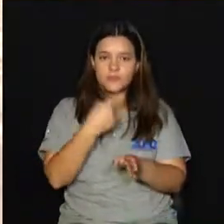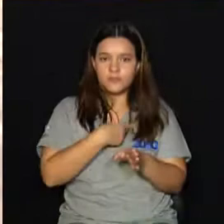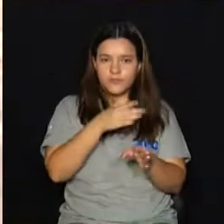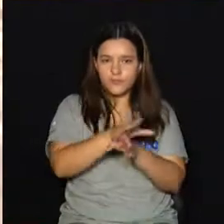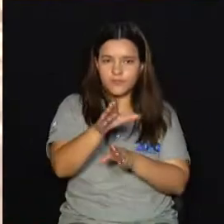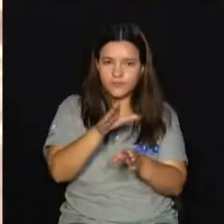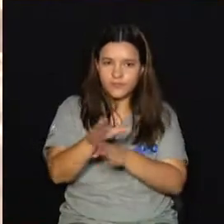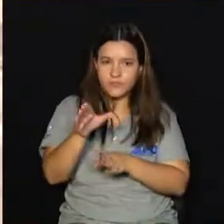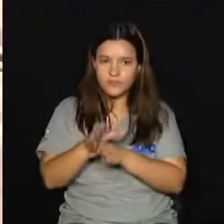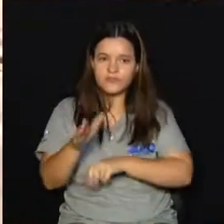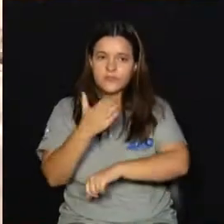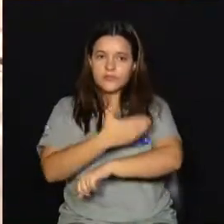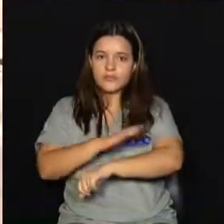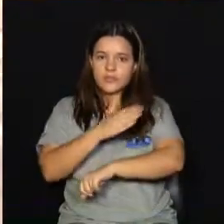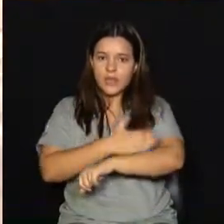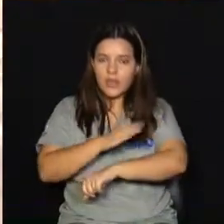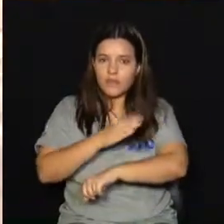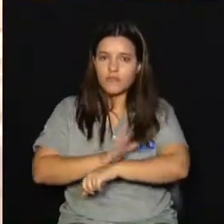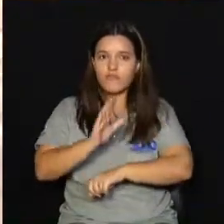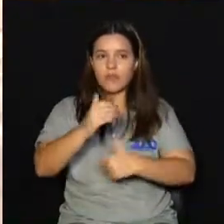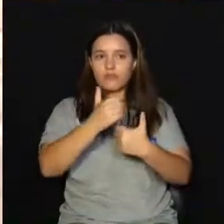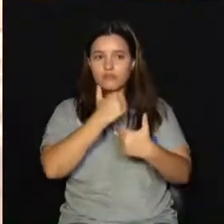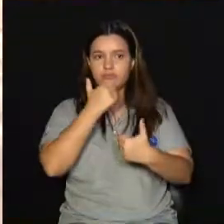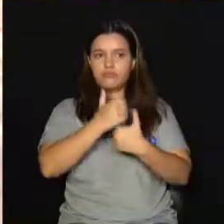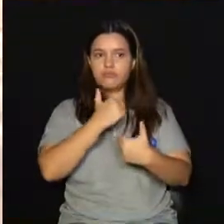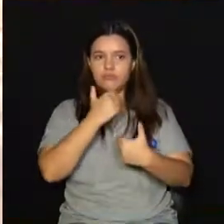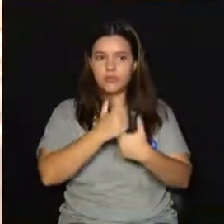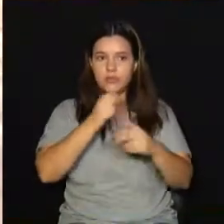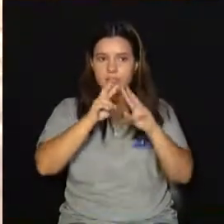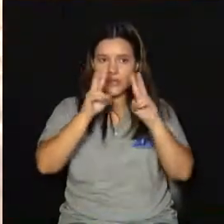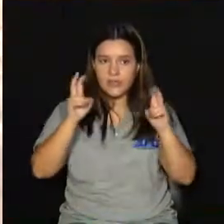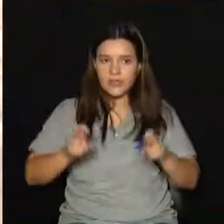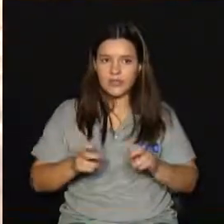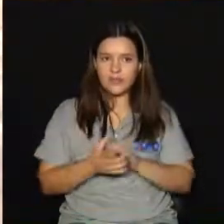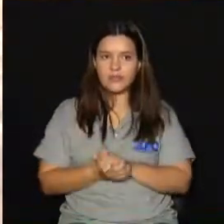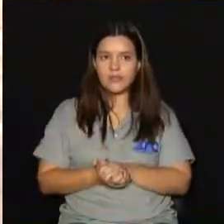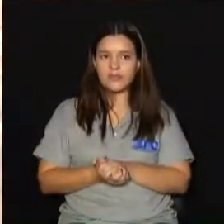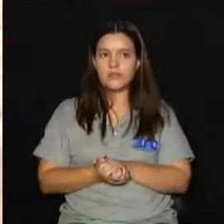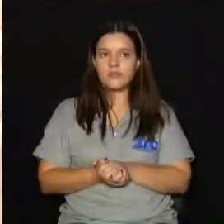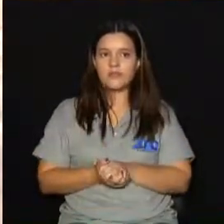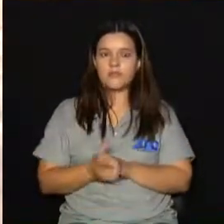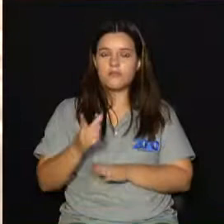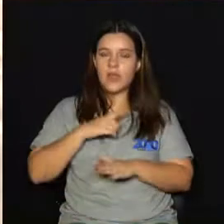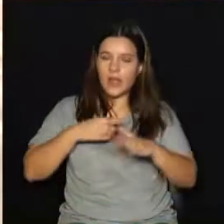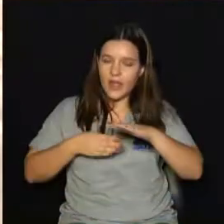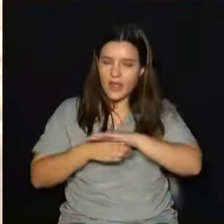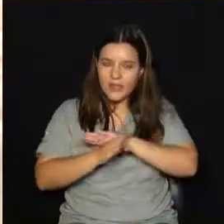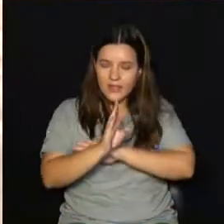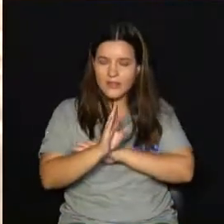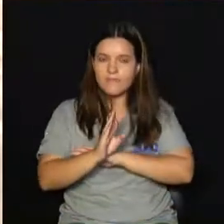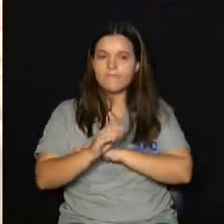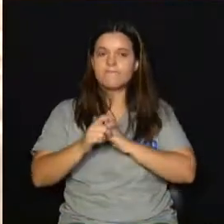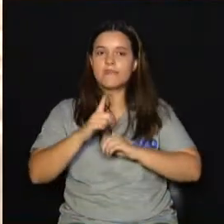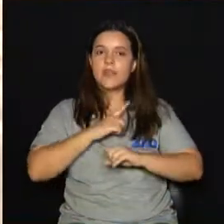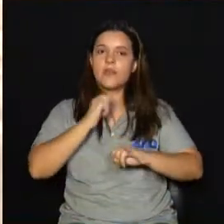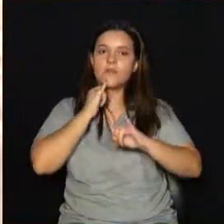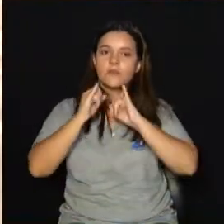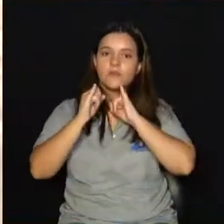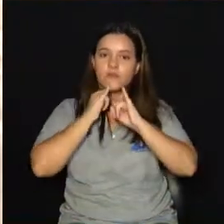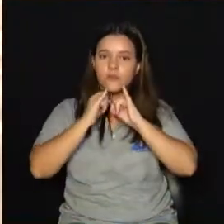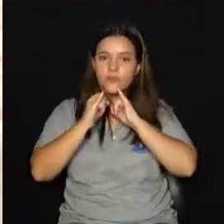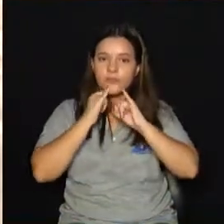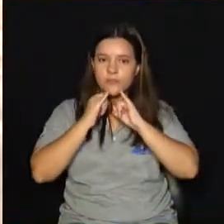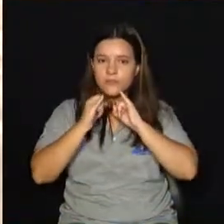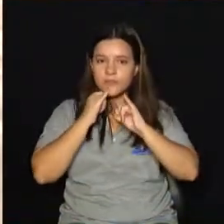no treinamento eles já são orientados nesse sentido. E aí, quando entra, a pessoa já informa.